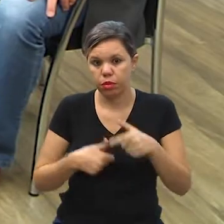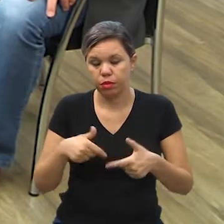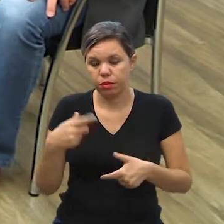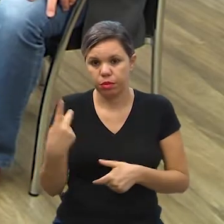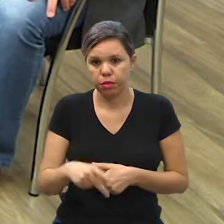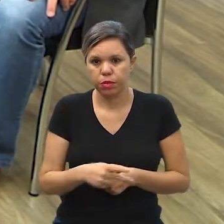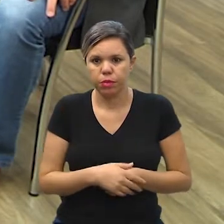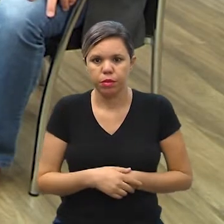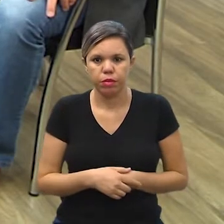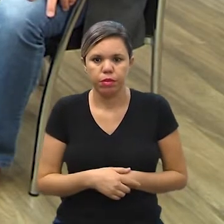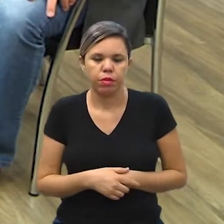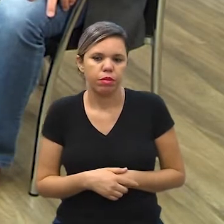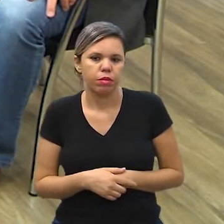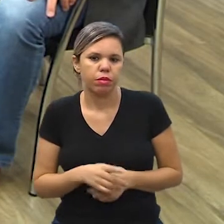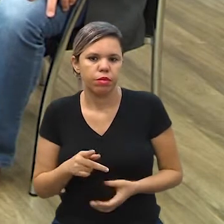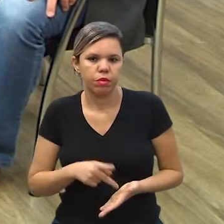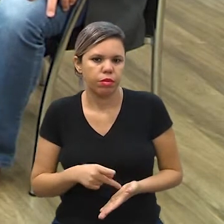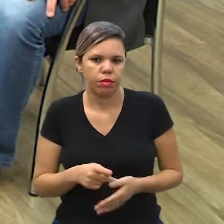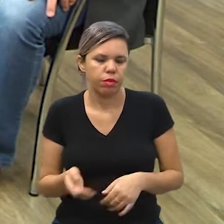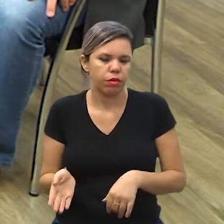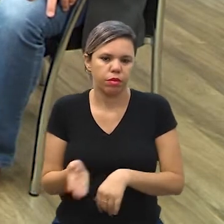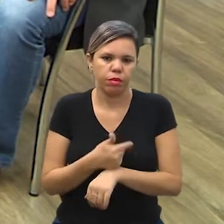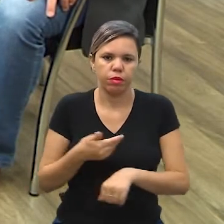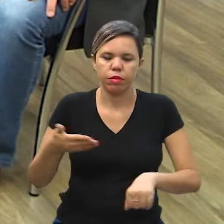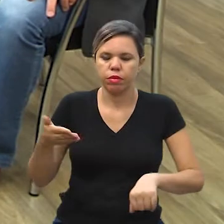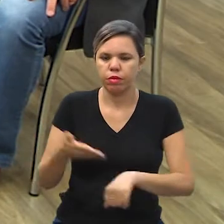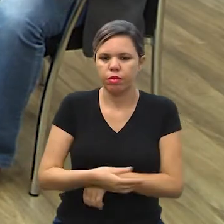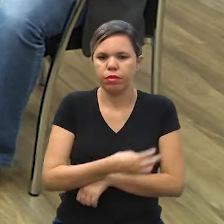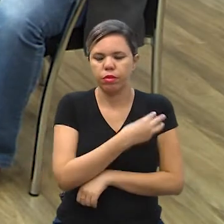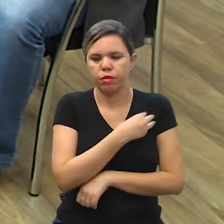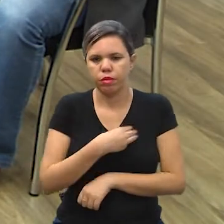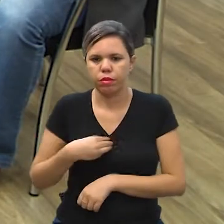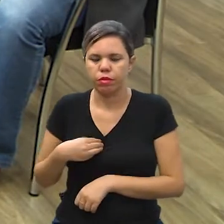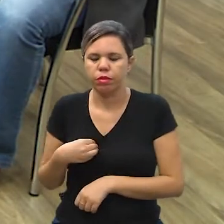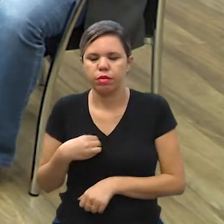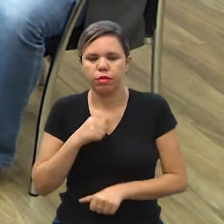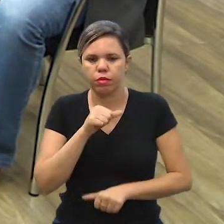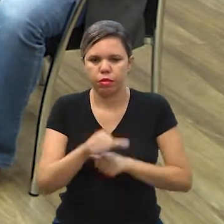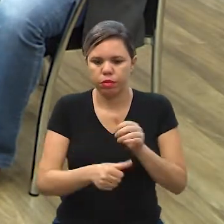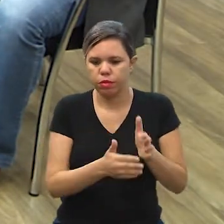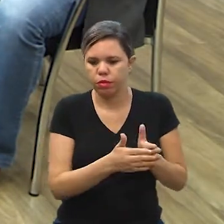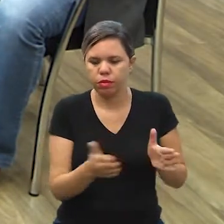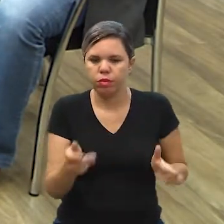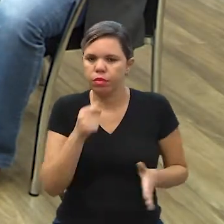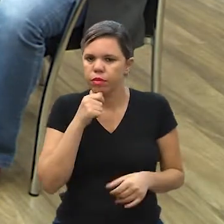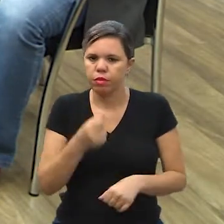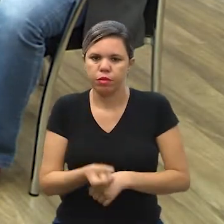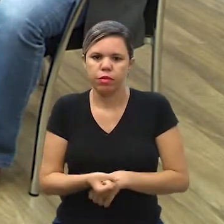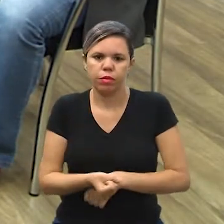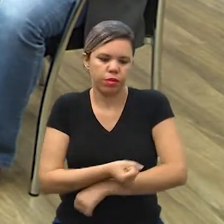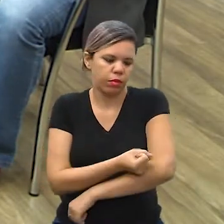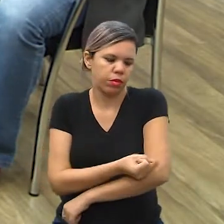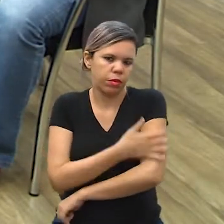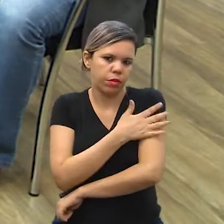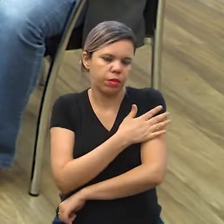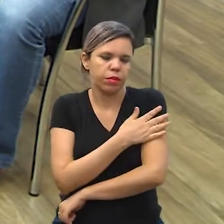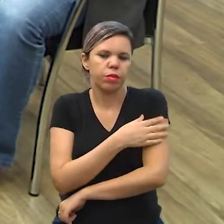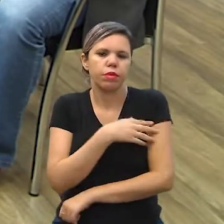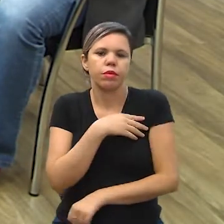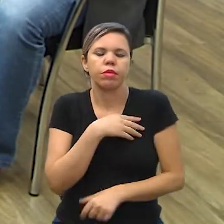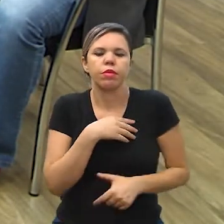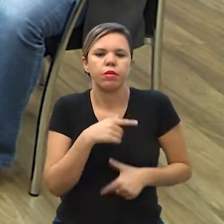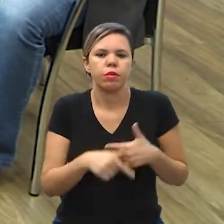ser o primeiro emprego meu não na verdade antes de eu ingressar no SENAI nessa transição ainda não no ensino fundamental